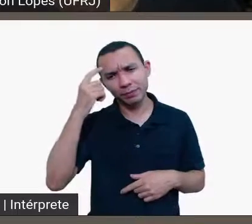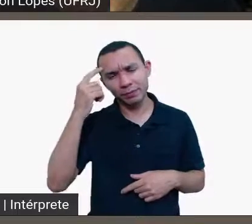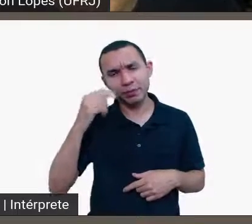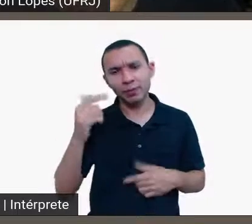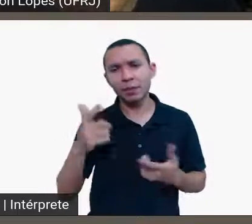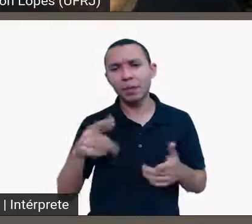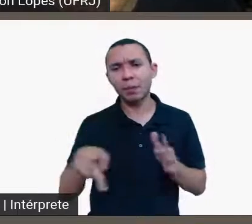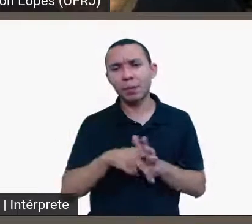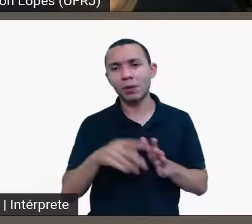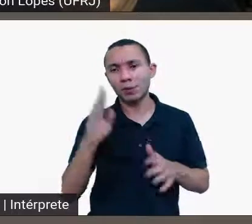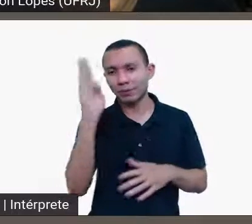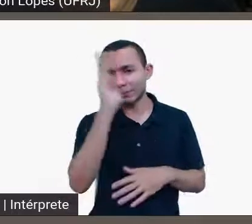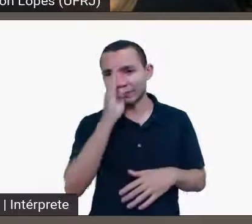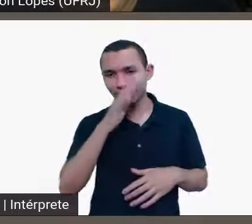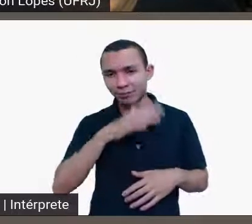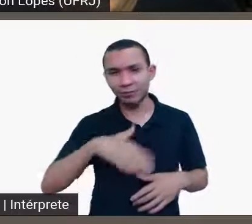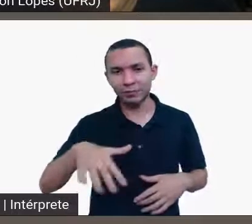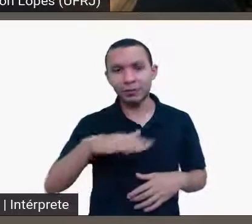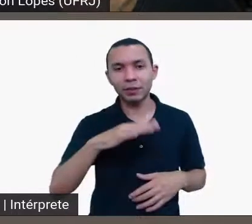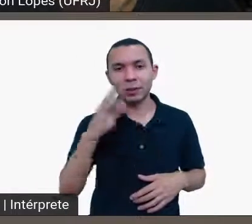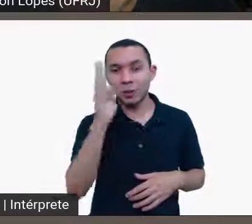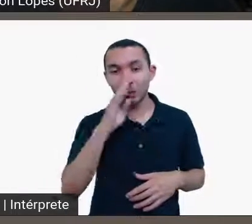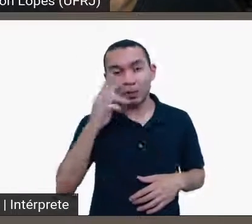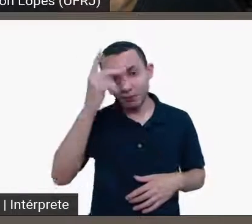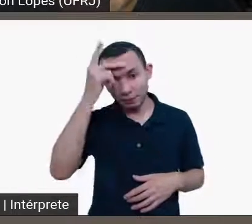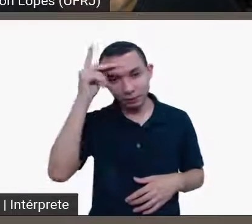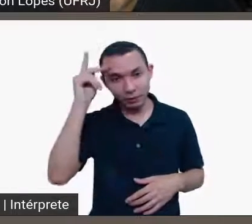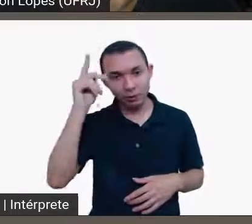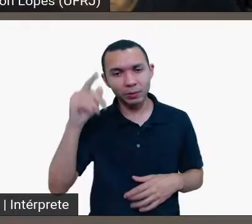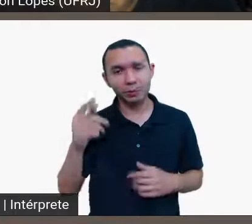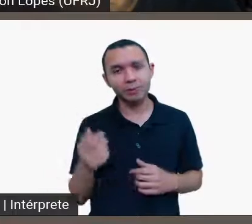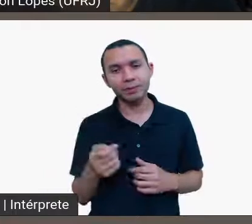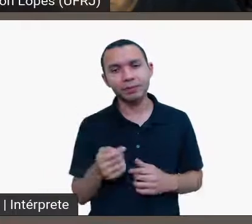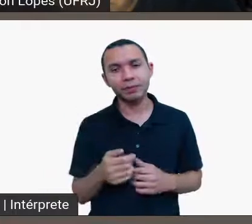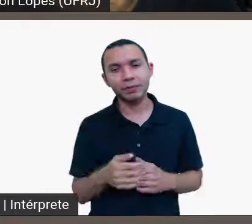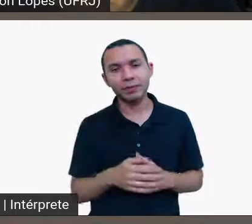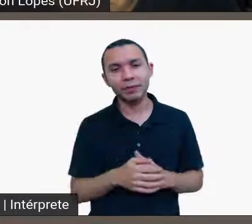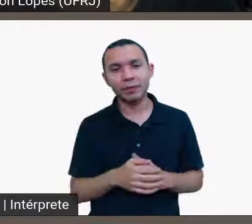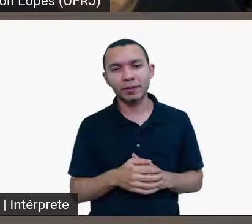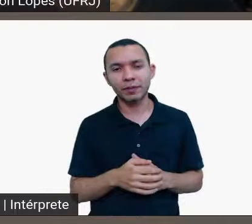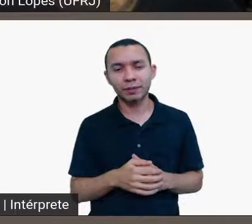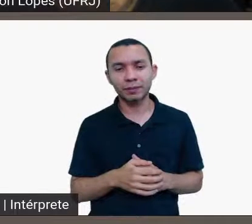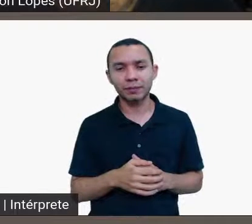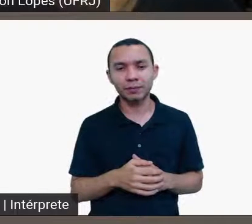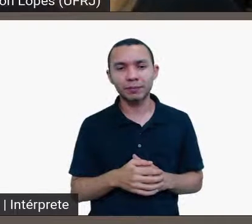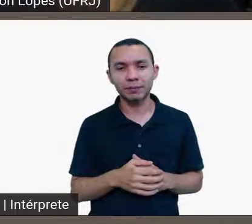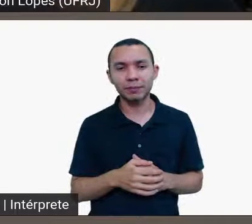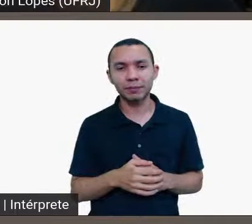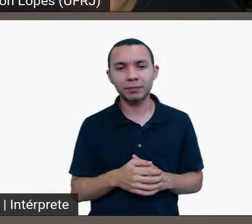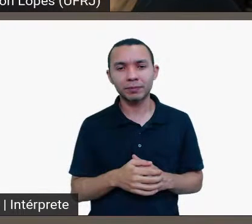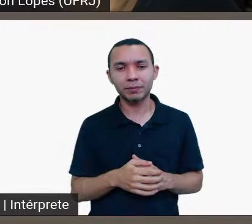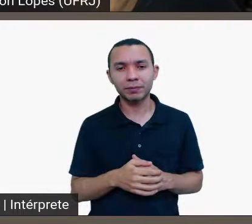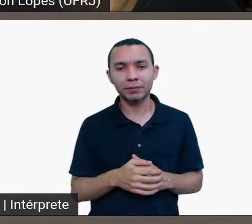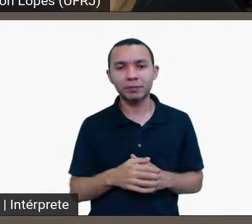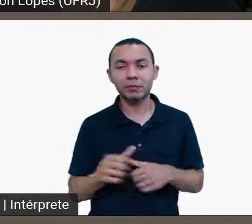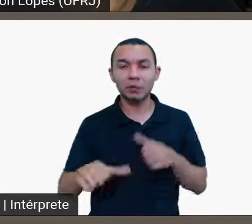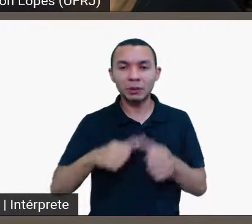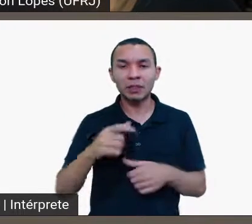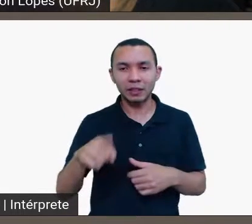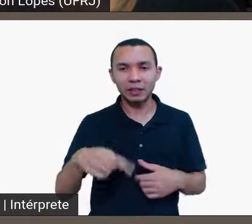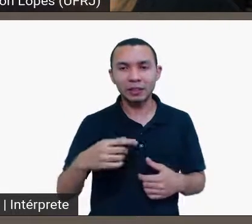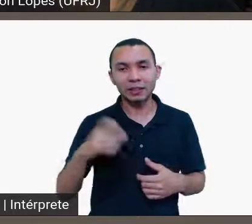nacional, que no caso brasileiro pouco assim, se efetivará com certa dificuldade.